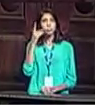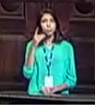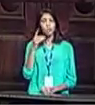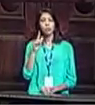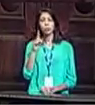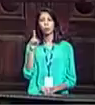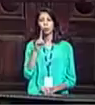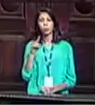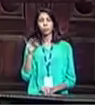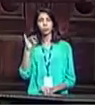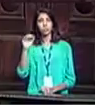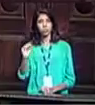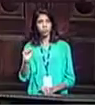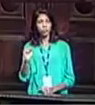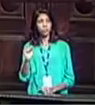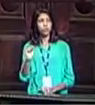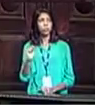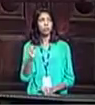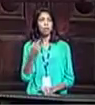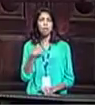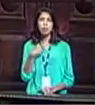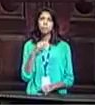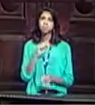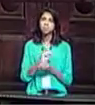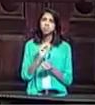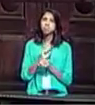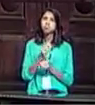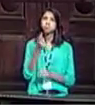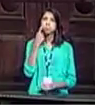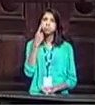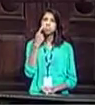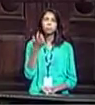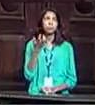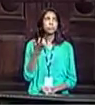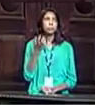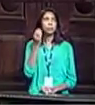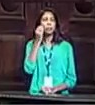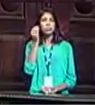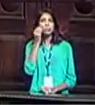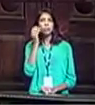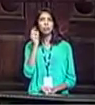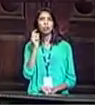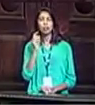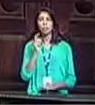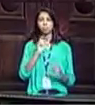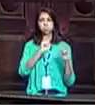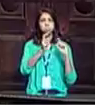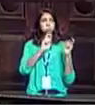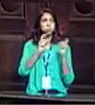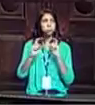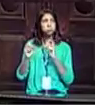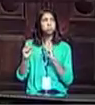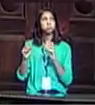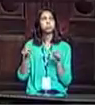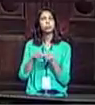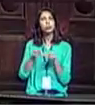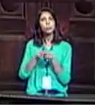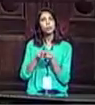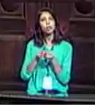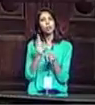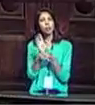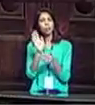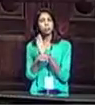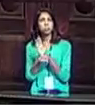Martins espera e tenta com esta matéria dar uma